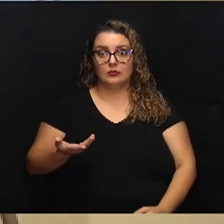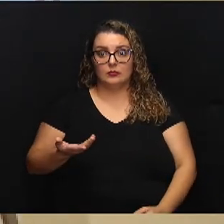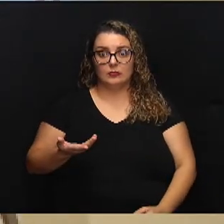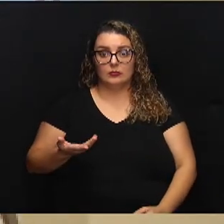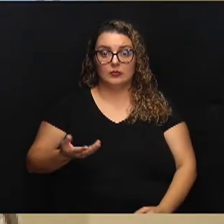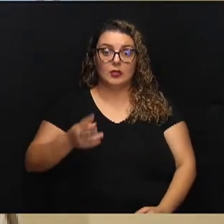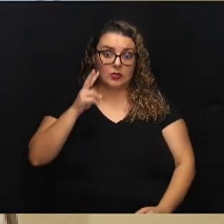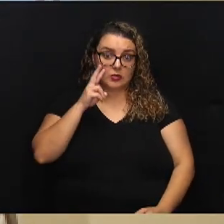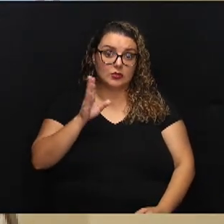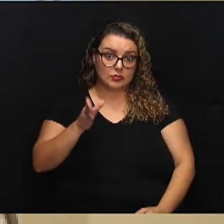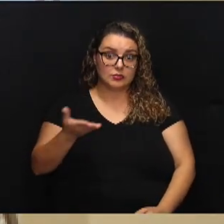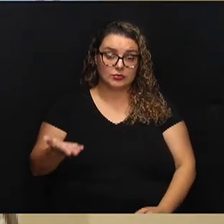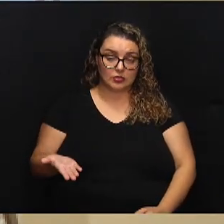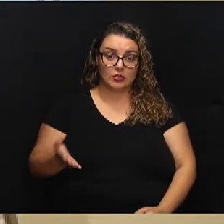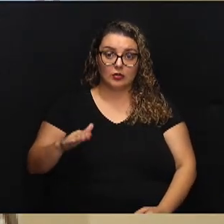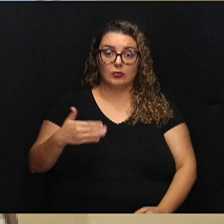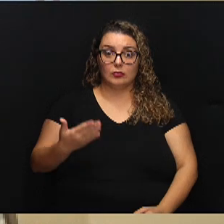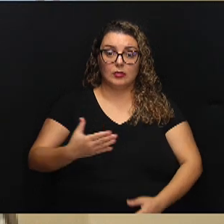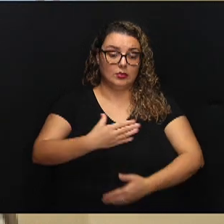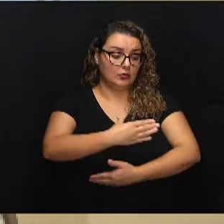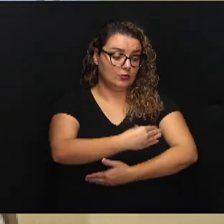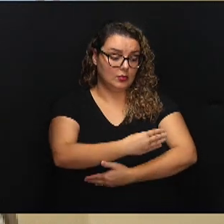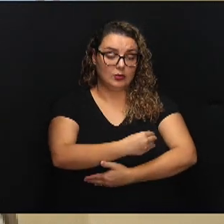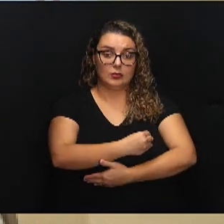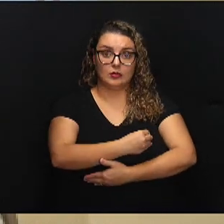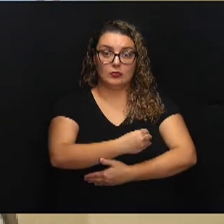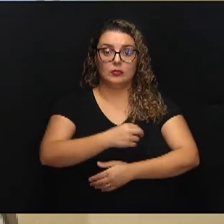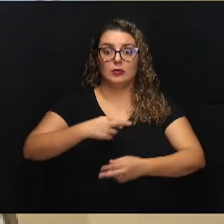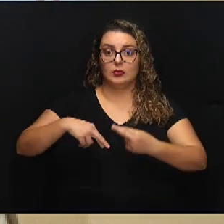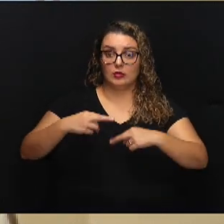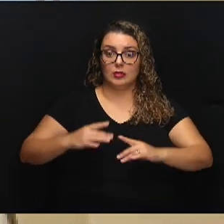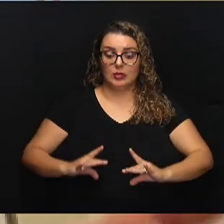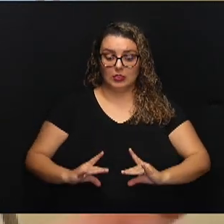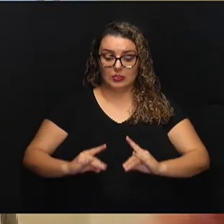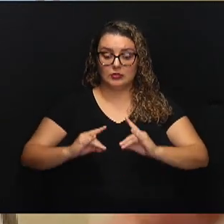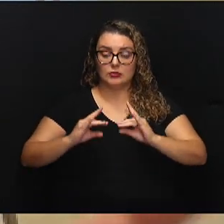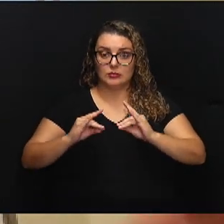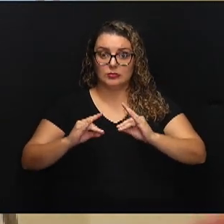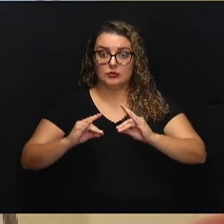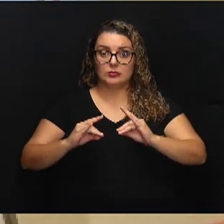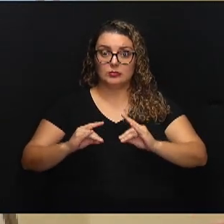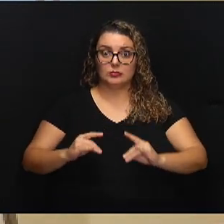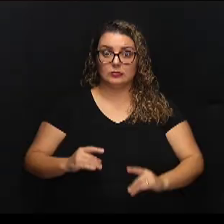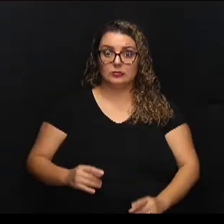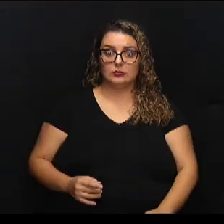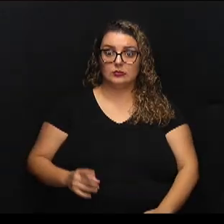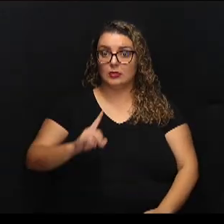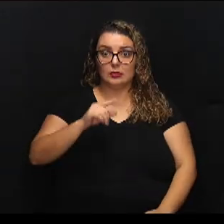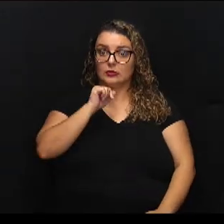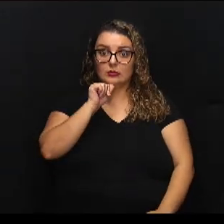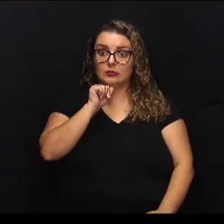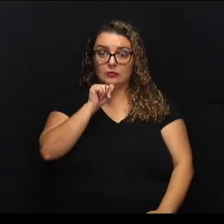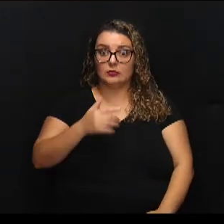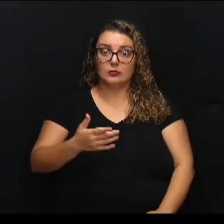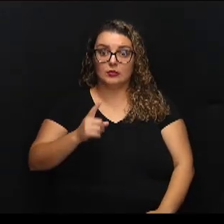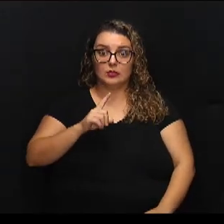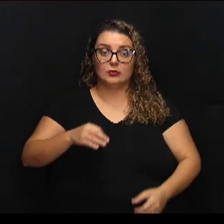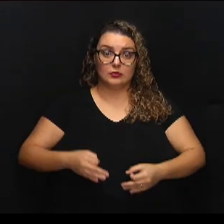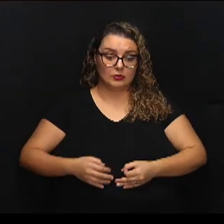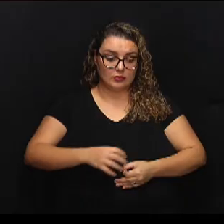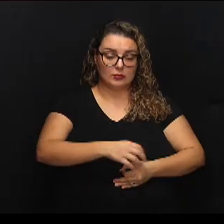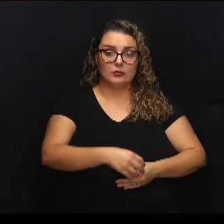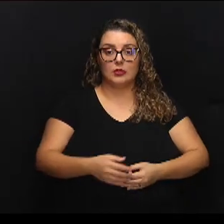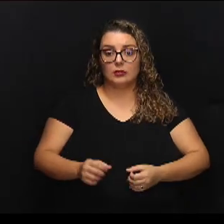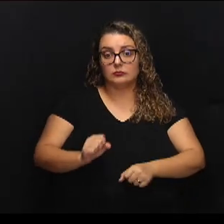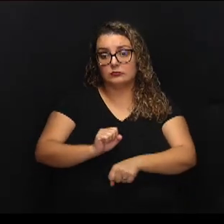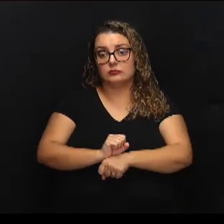ter visto isso já, quando a gente está amamentando, por conta da questão hormonal, eu não menstruo, eu não ovulo, então o ovário fica